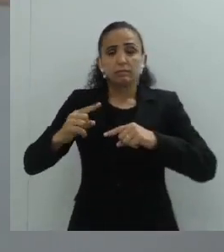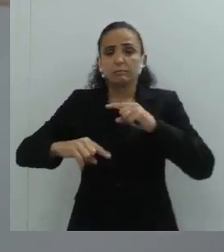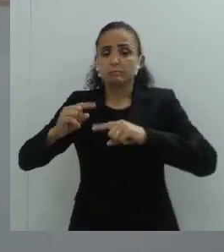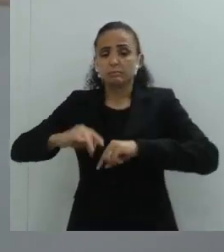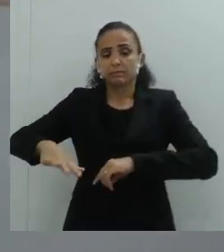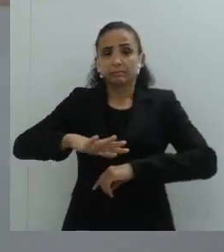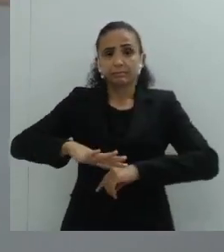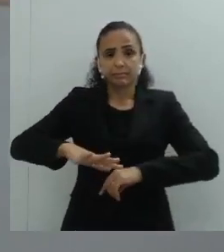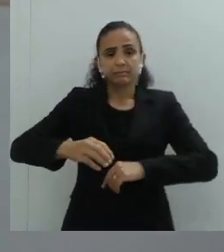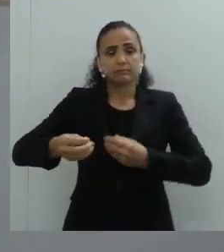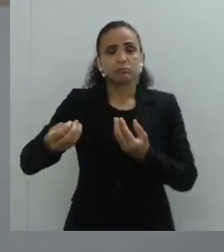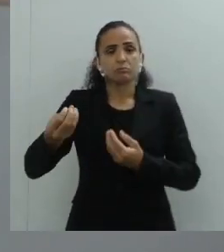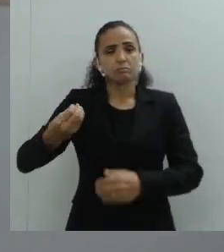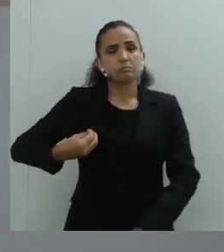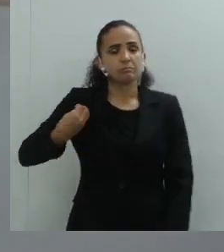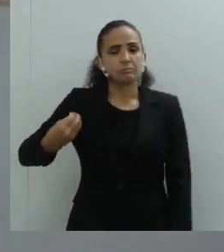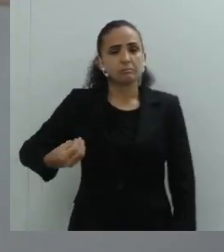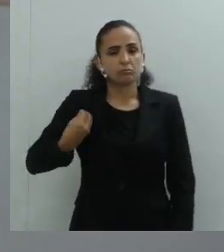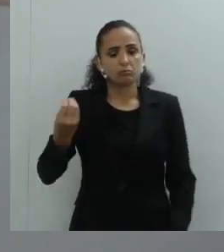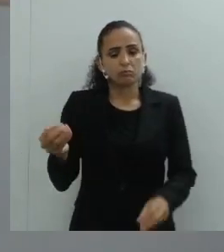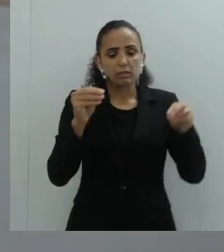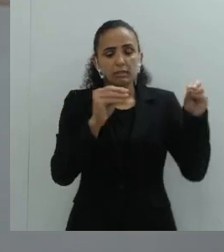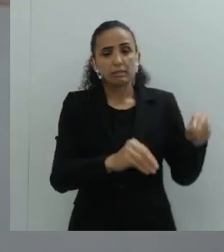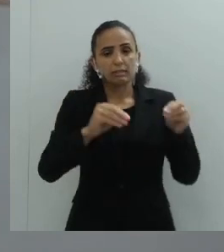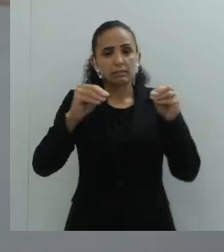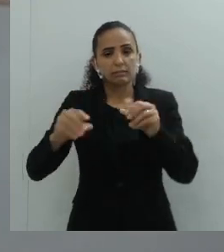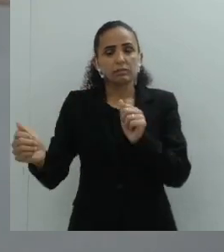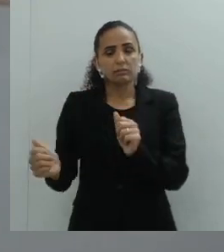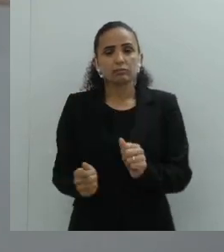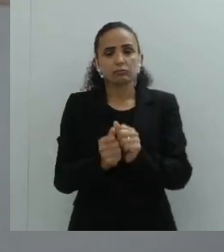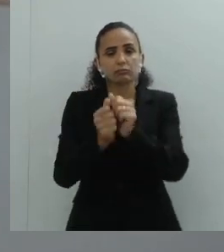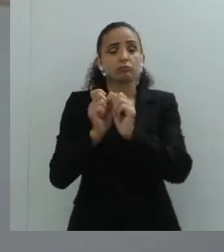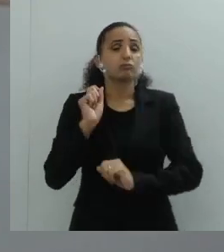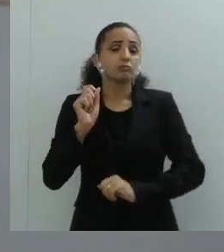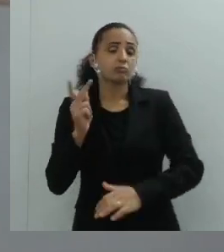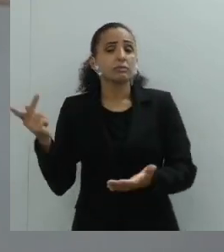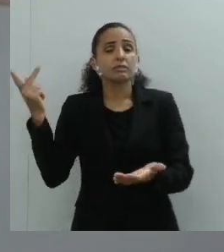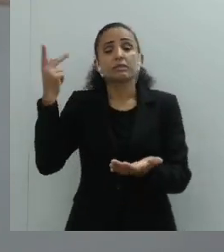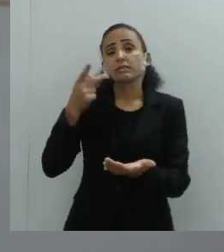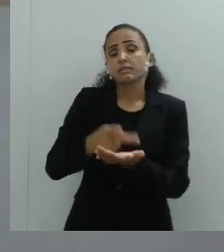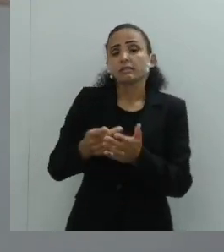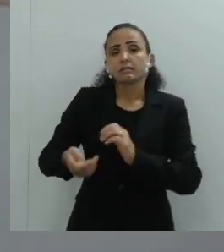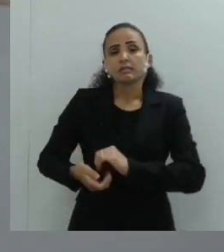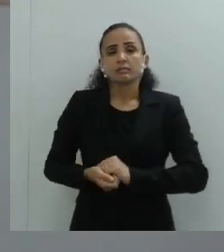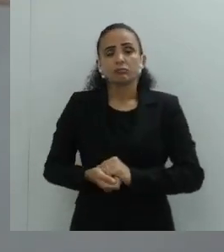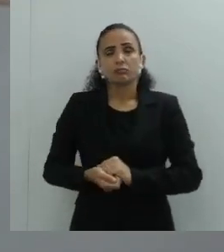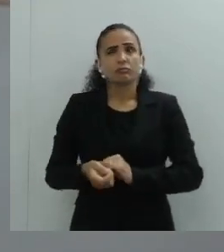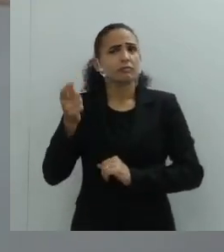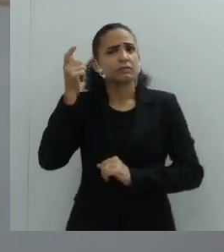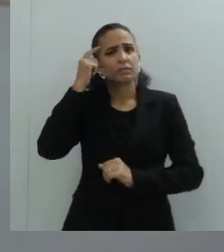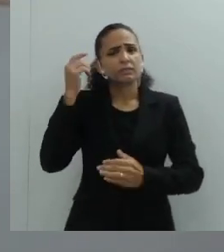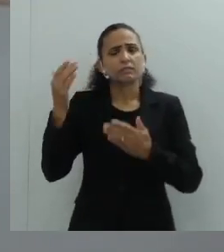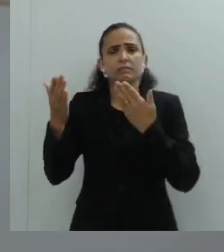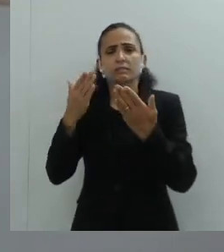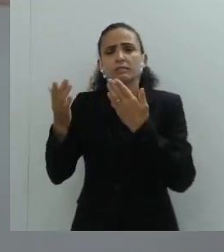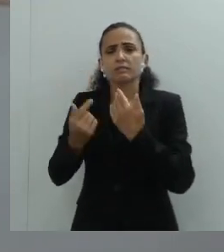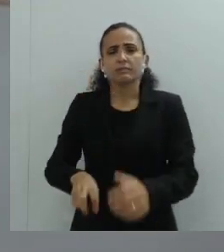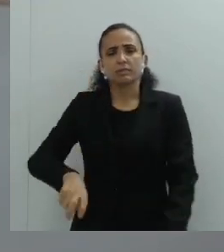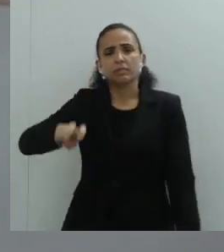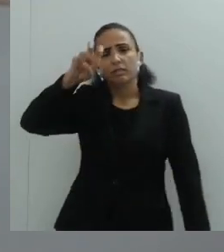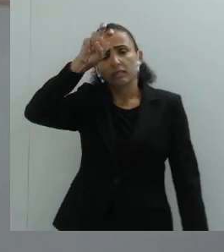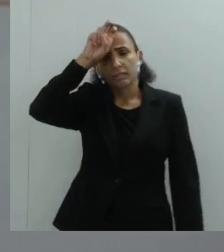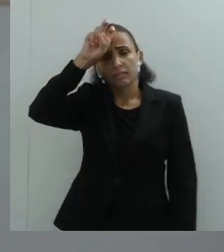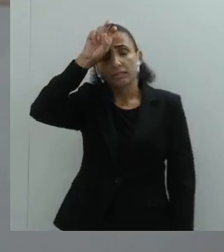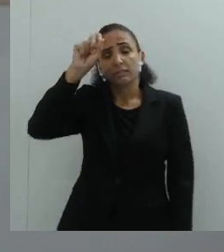mercadoria, como também o transporte de pessoas. É o que acontece, por exemplo, vamos comparar, é o que acontece no Egito. O que é